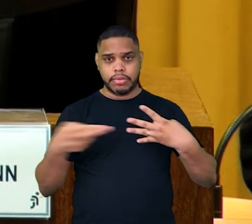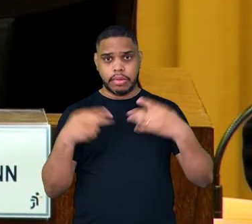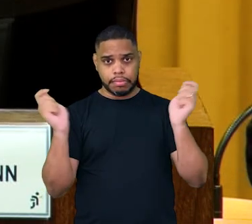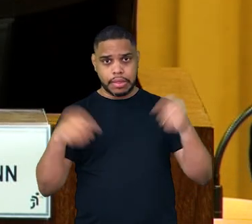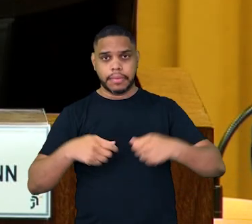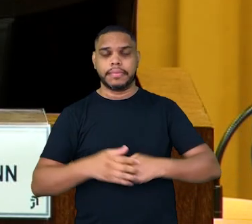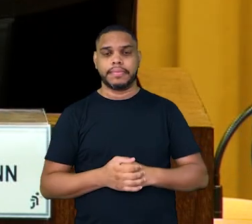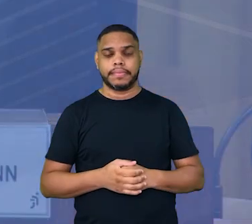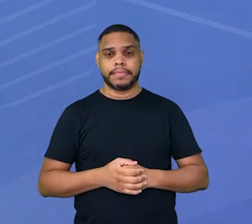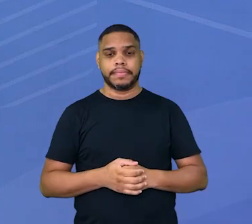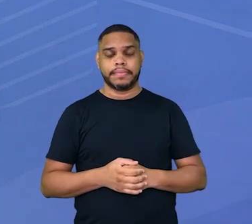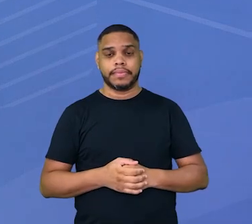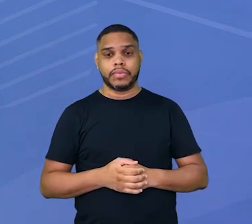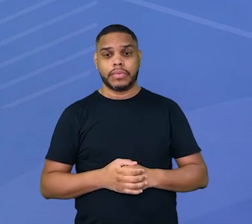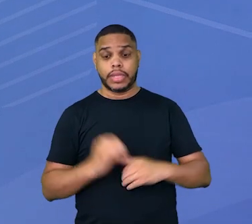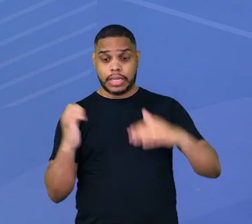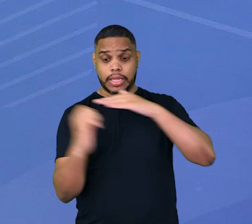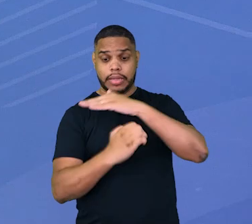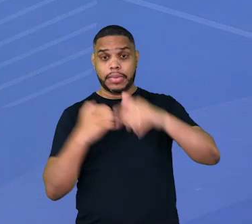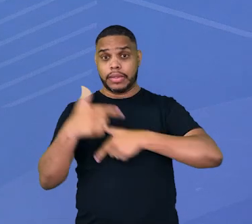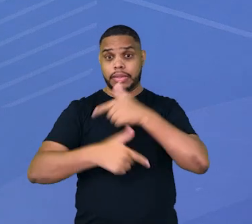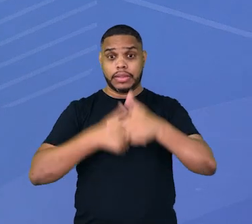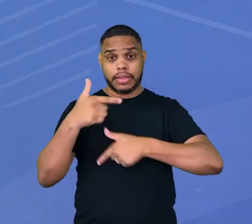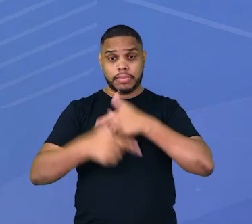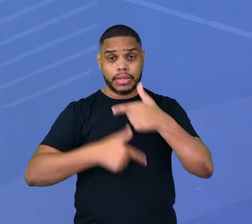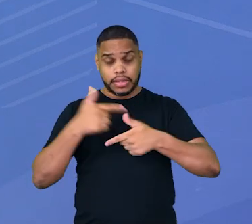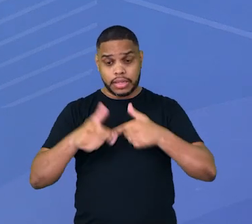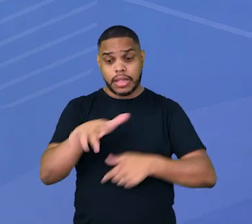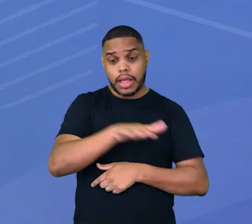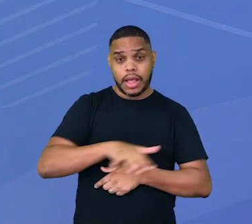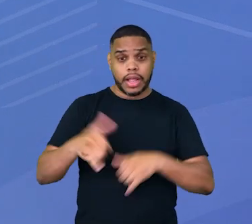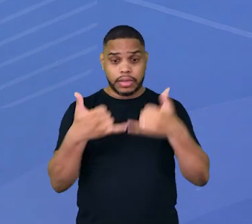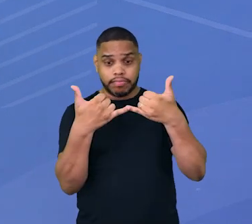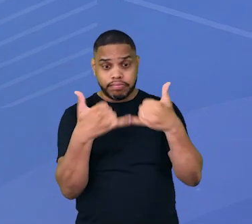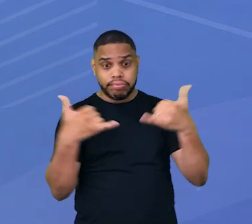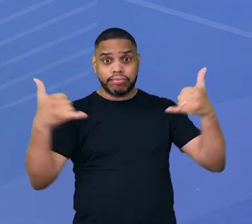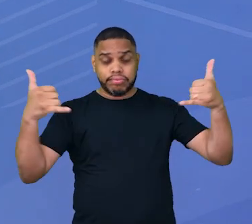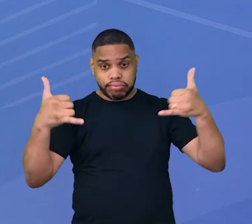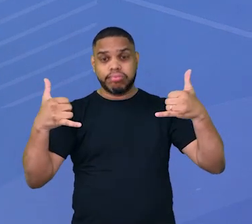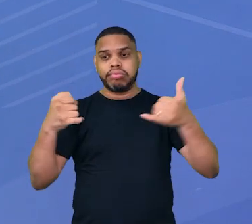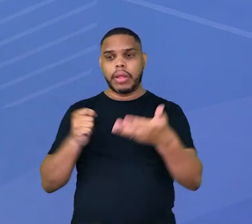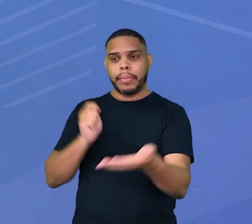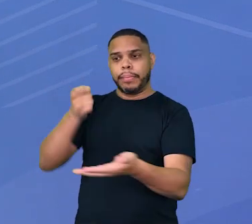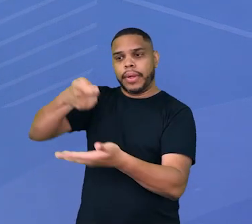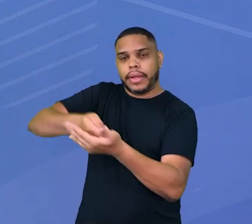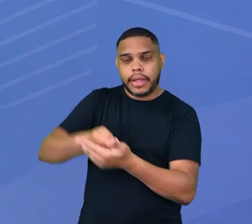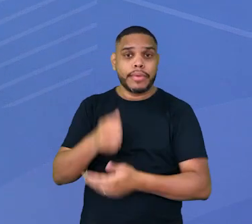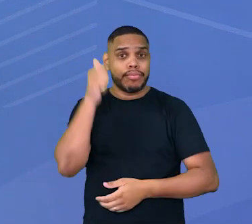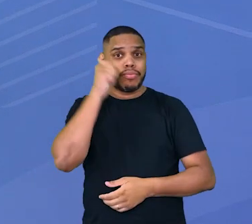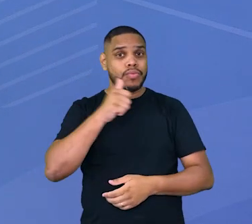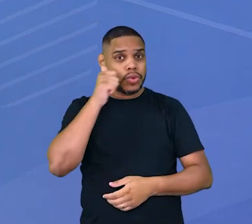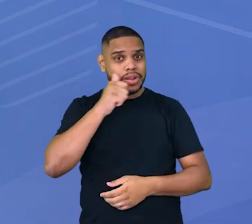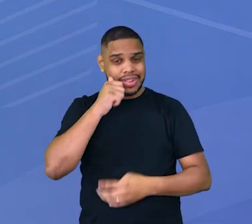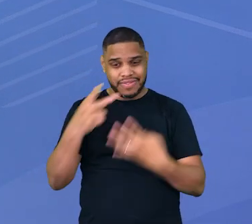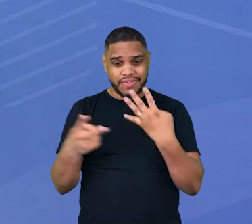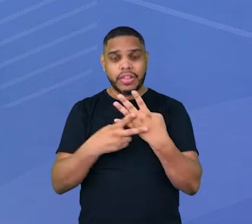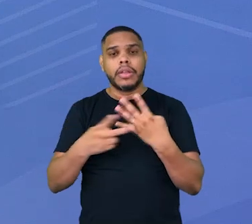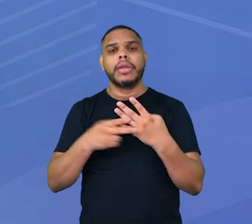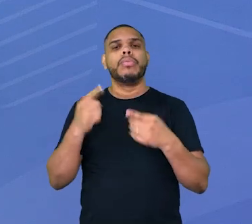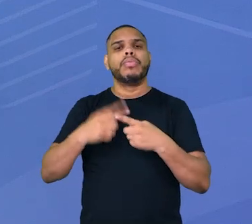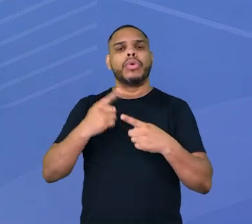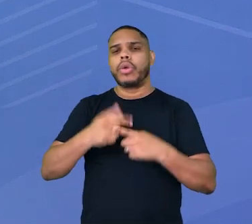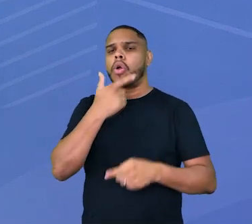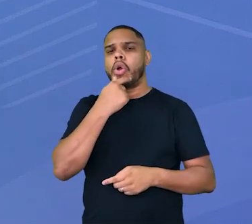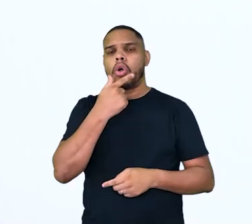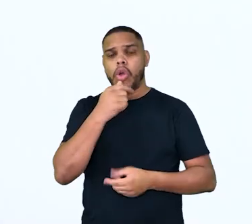cabe recurso. Uma empresa prestadora de serviço do setor de energia elétrica deve indenizar a viúva de um eletricista